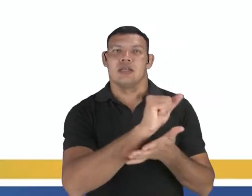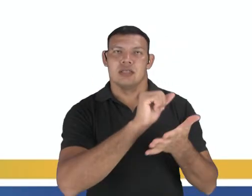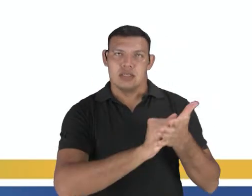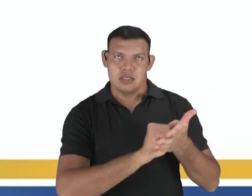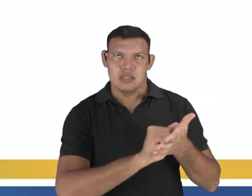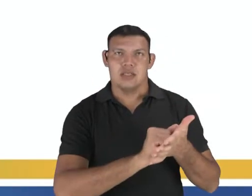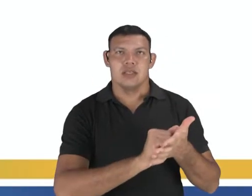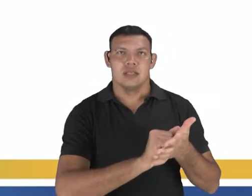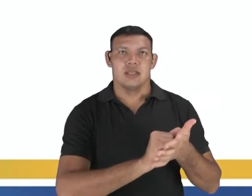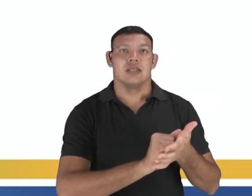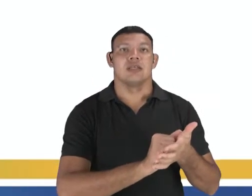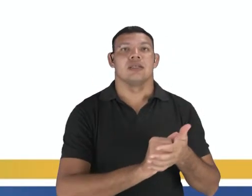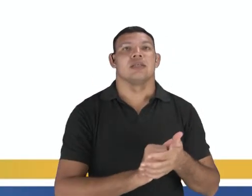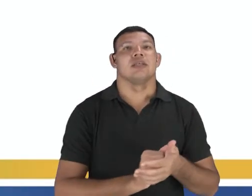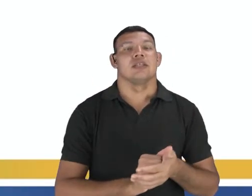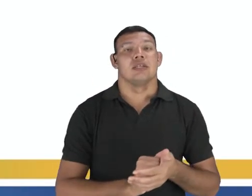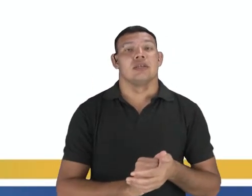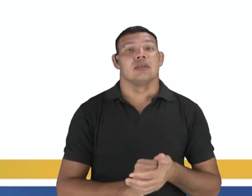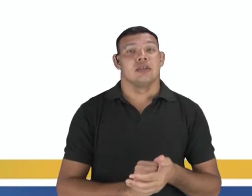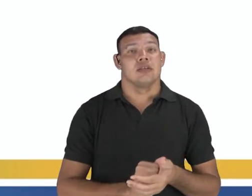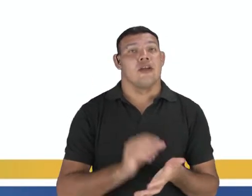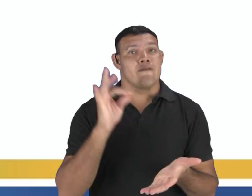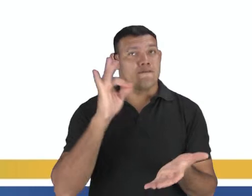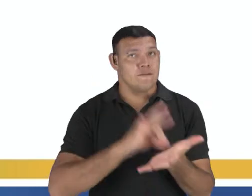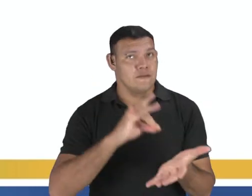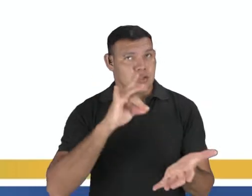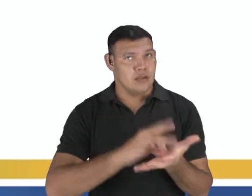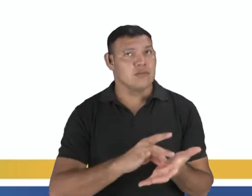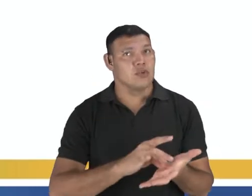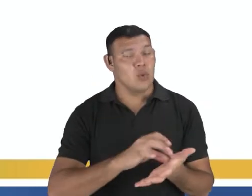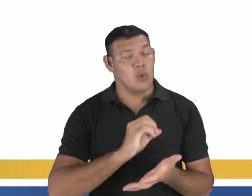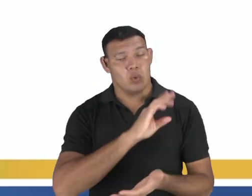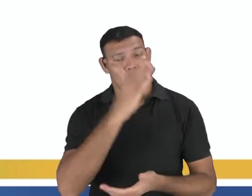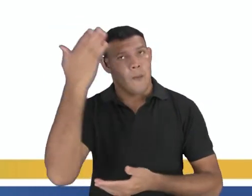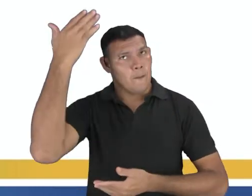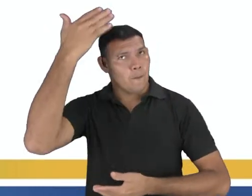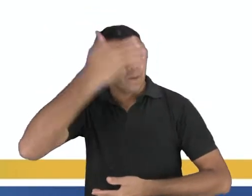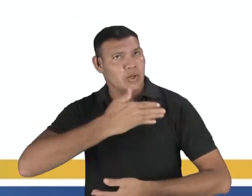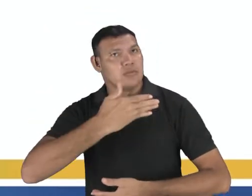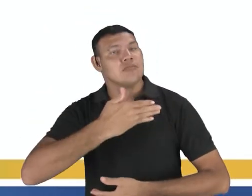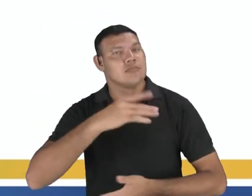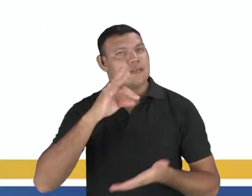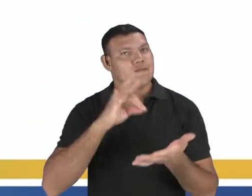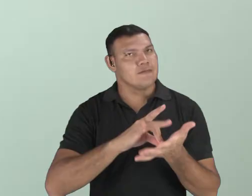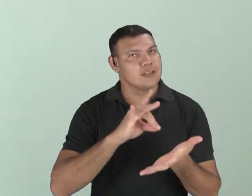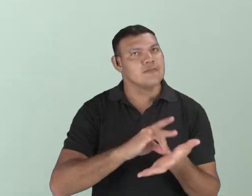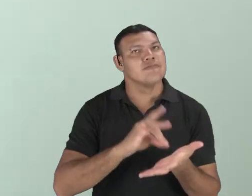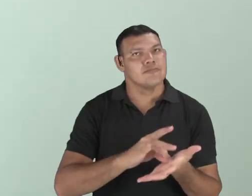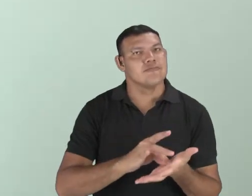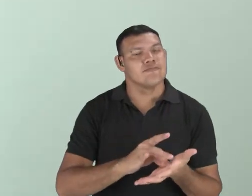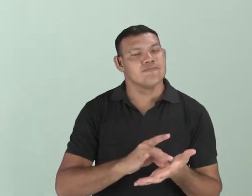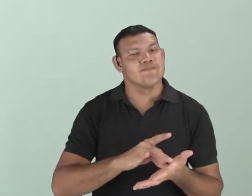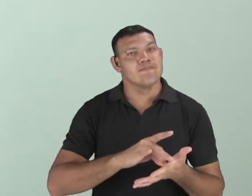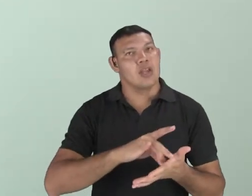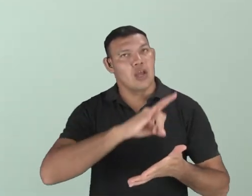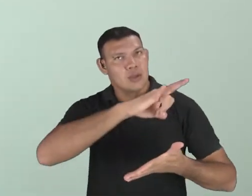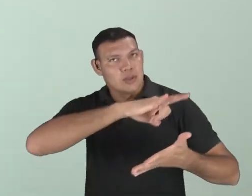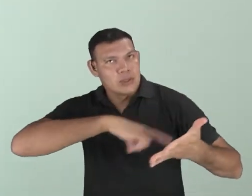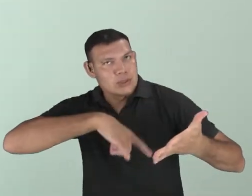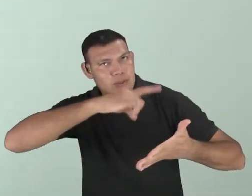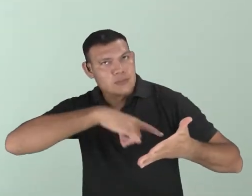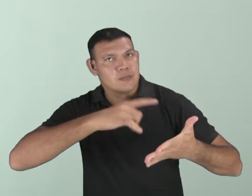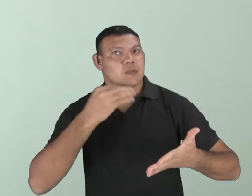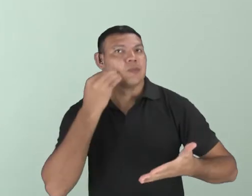ou comprovam a sua veracidade, como a documentação da experiência de alguém. Ou seja, você pega uma